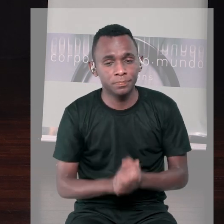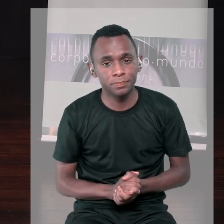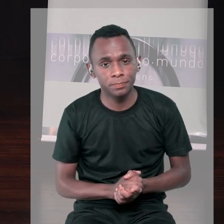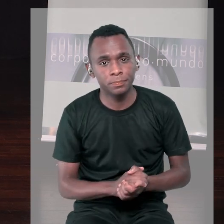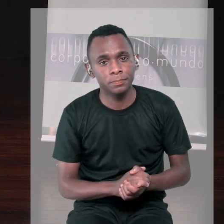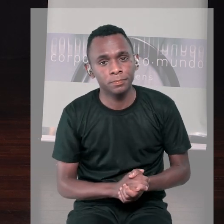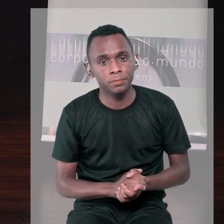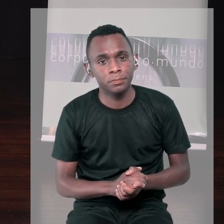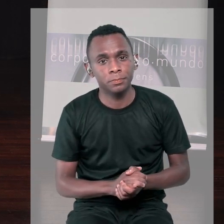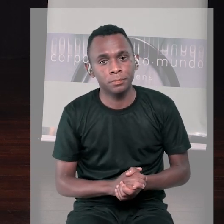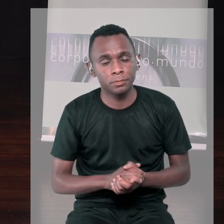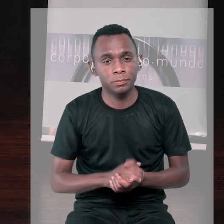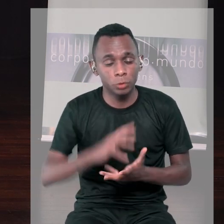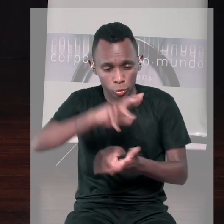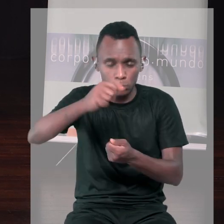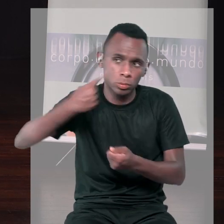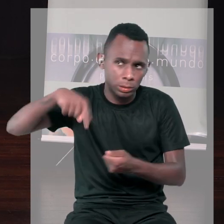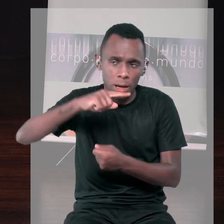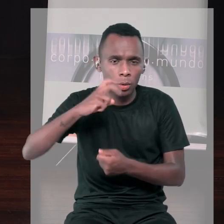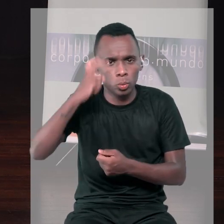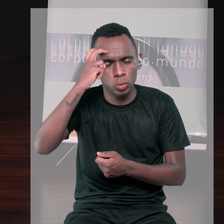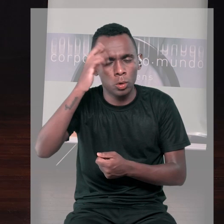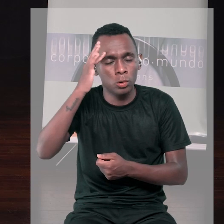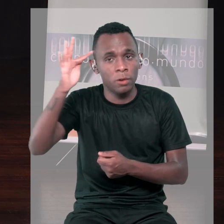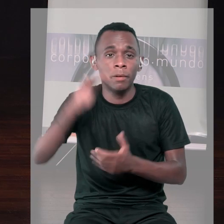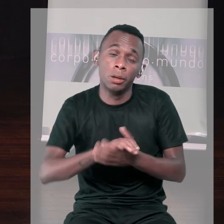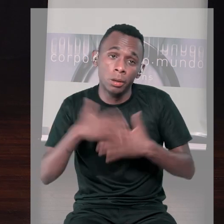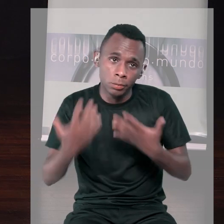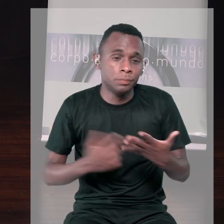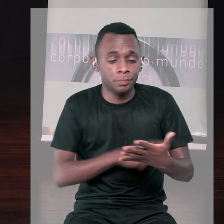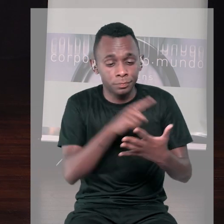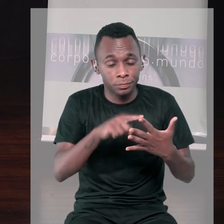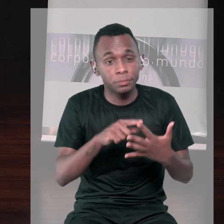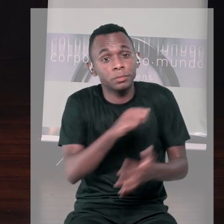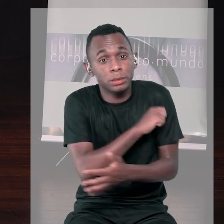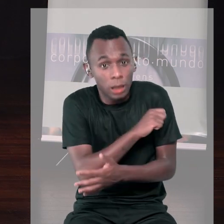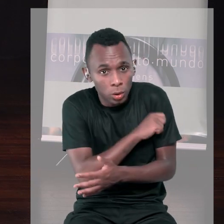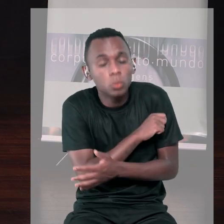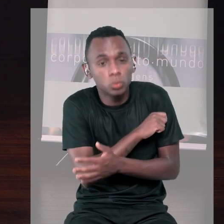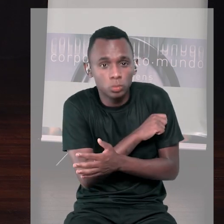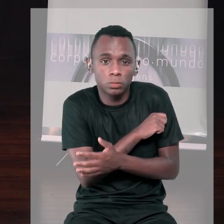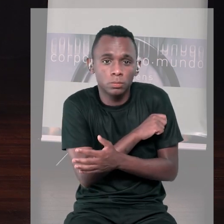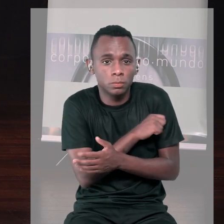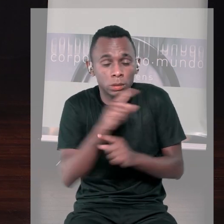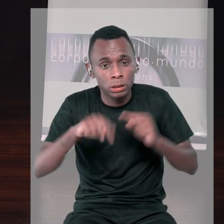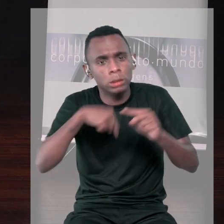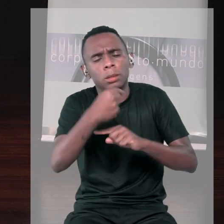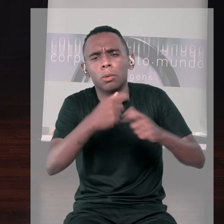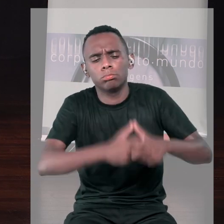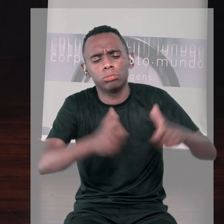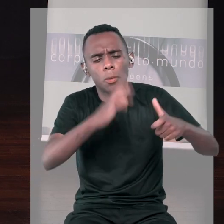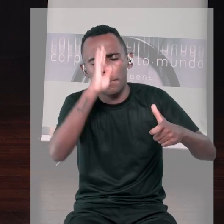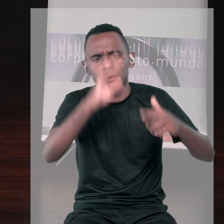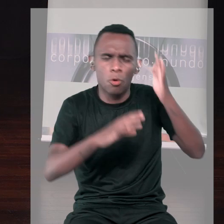do mundo cultural francês. É verdade que Raymond Aron, que fora seu aluno, vai ser mais tarde, talvez, o grande filósofo